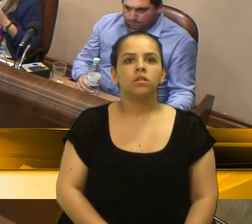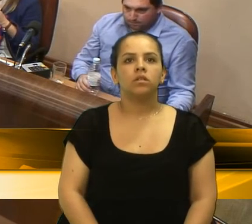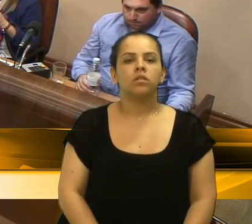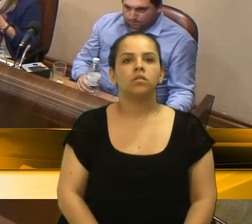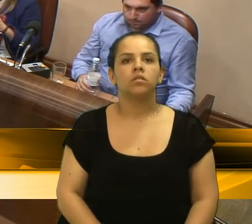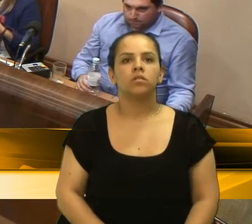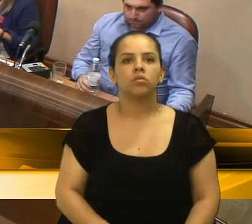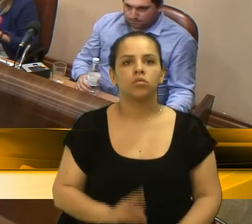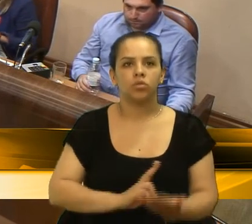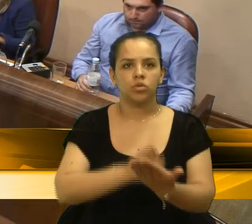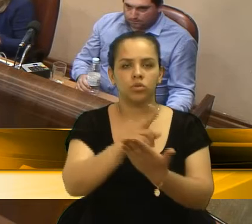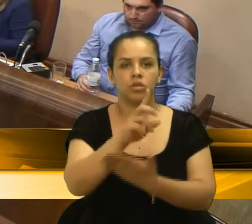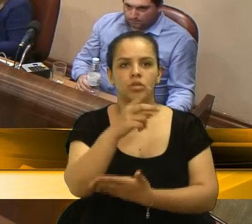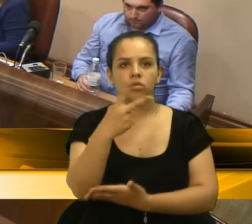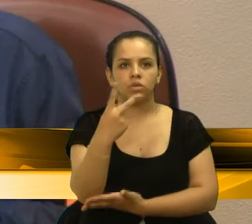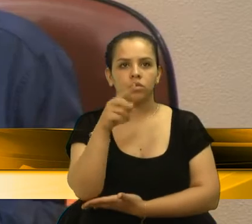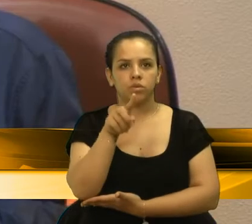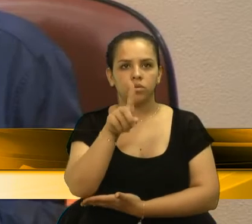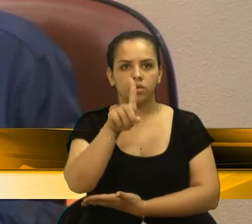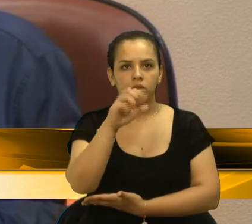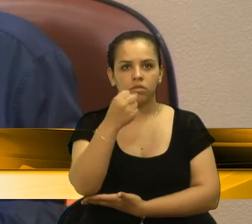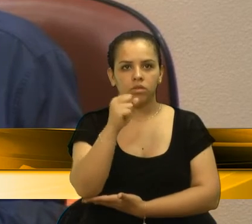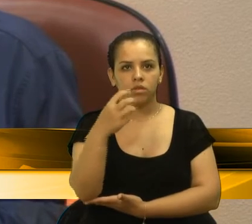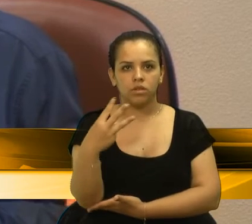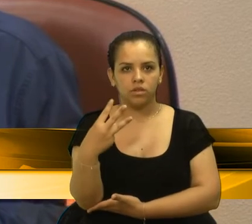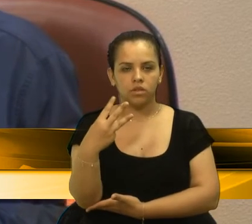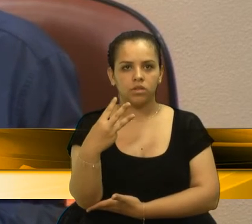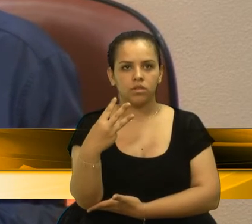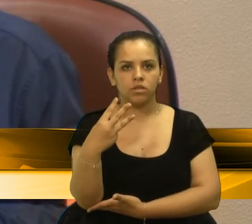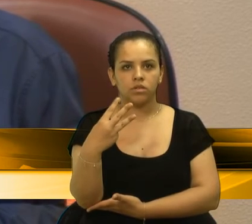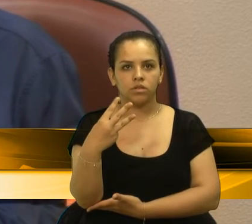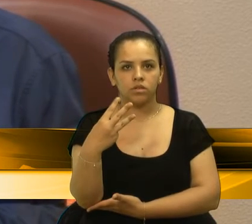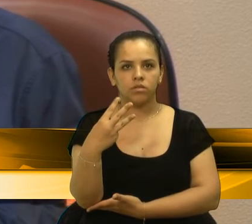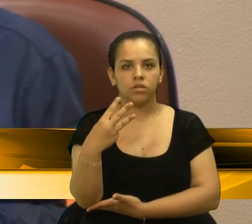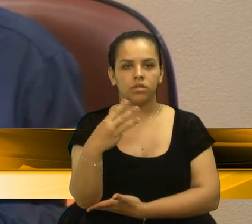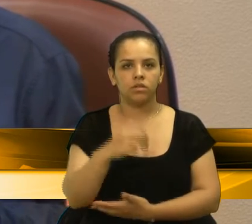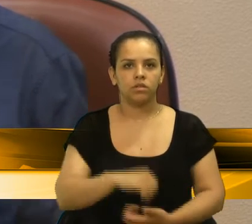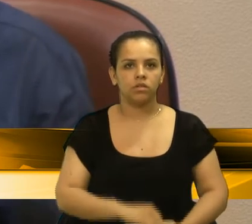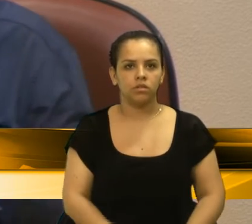2183, pode continuar, vereador. Obrigado. Página 2182.